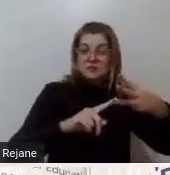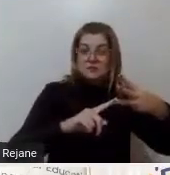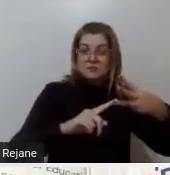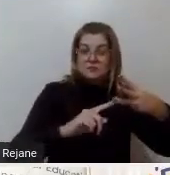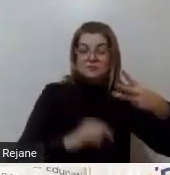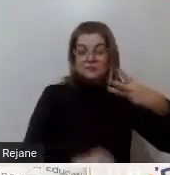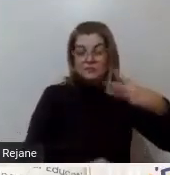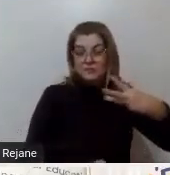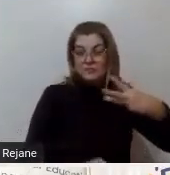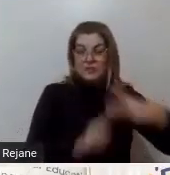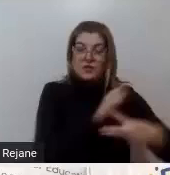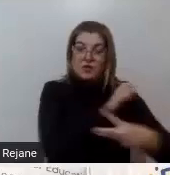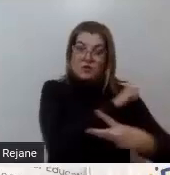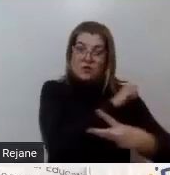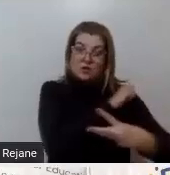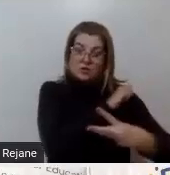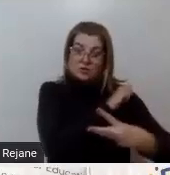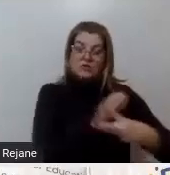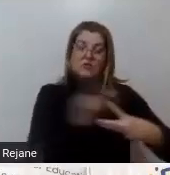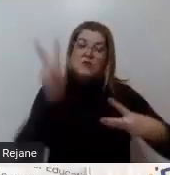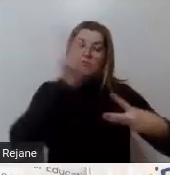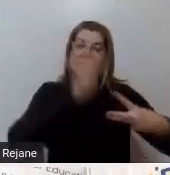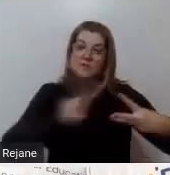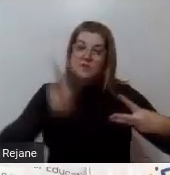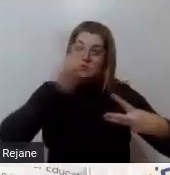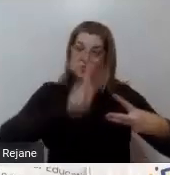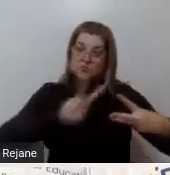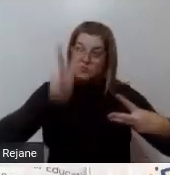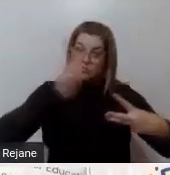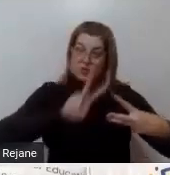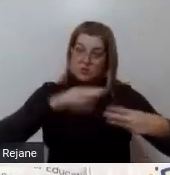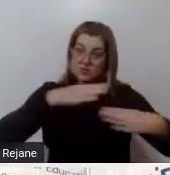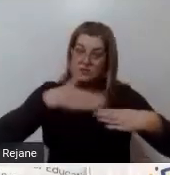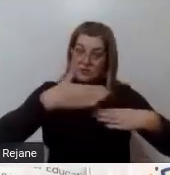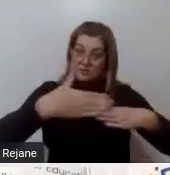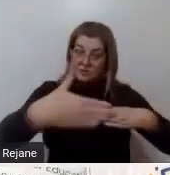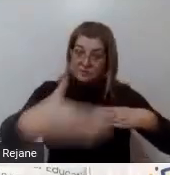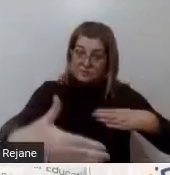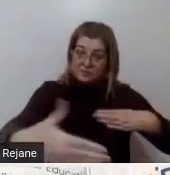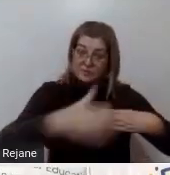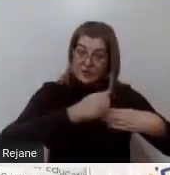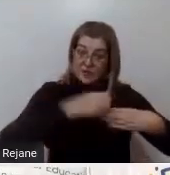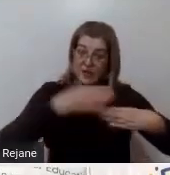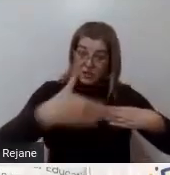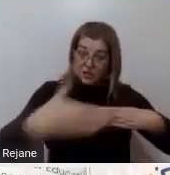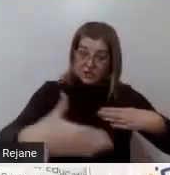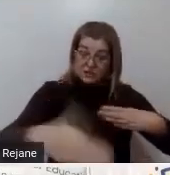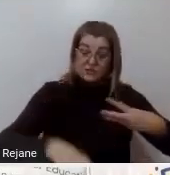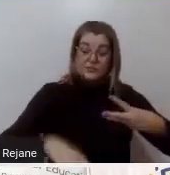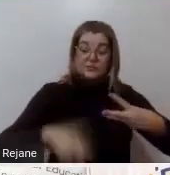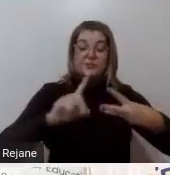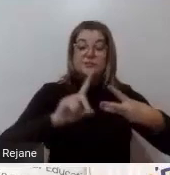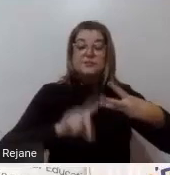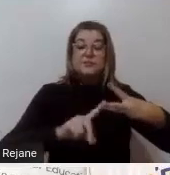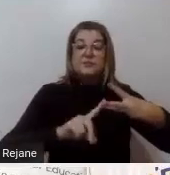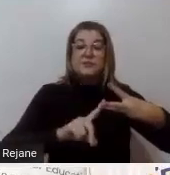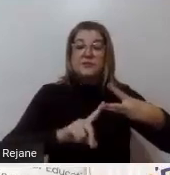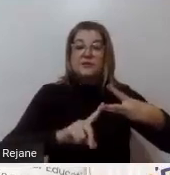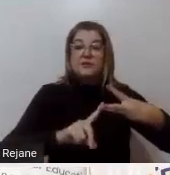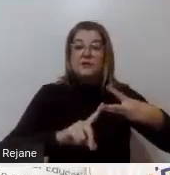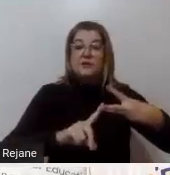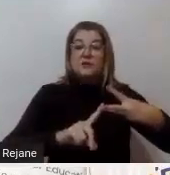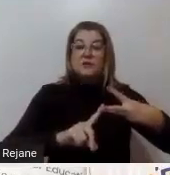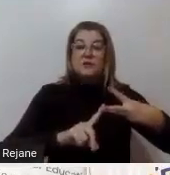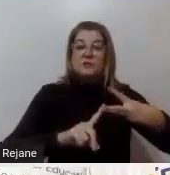alunos. Os alunos podem visualizar o arquivo, caso fosse um arquivo de consulta. Os alunos podem editar o arquivo,